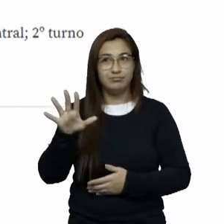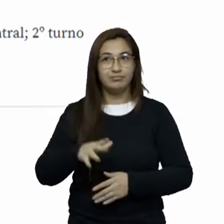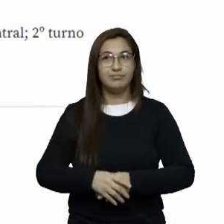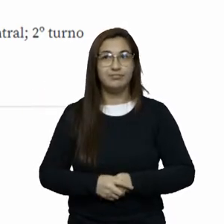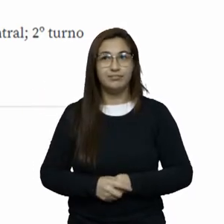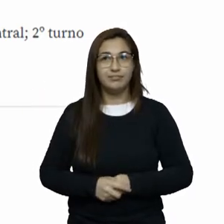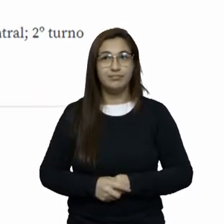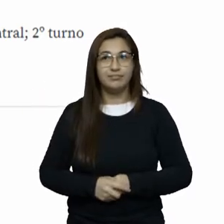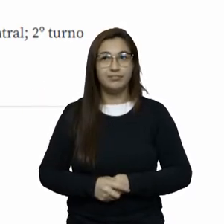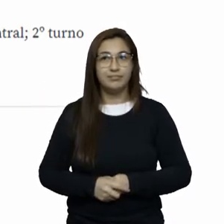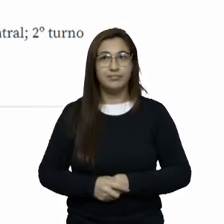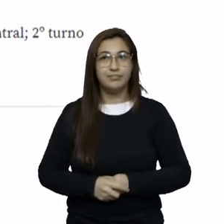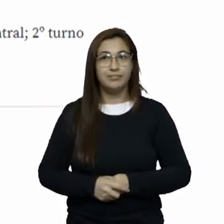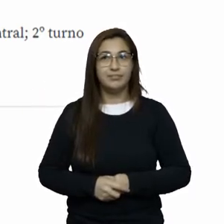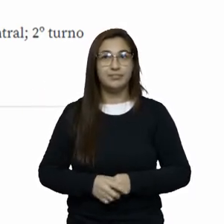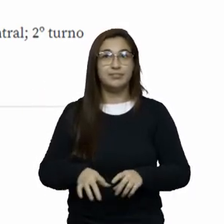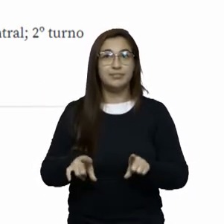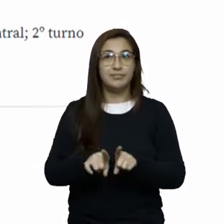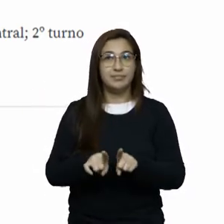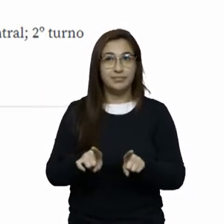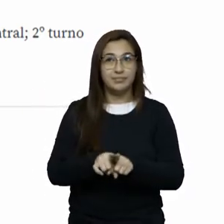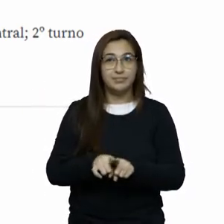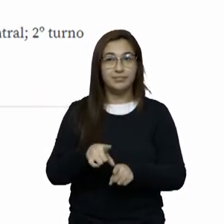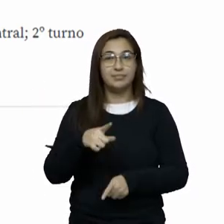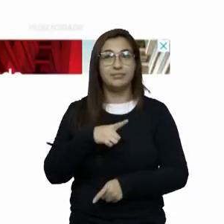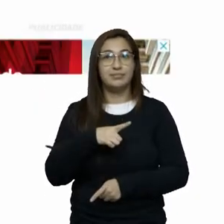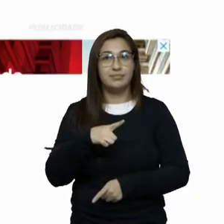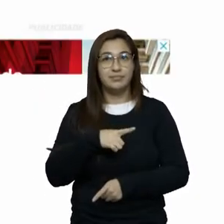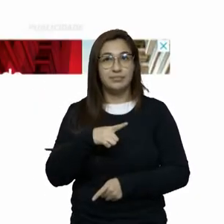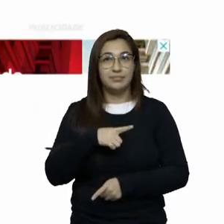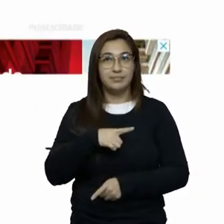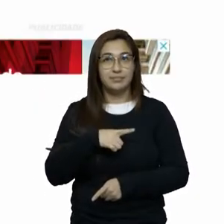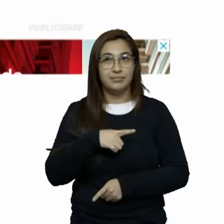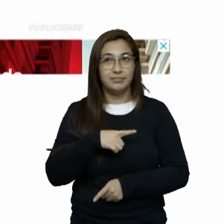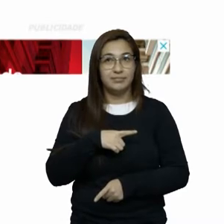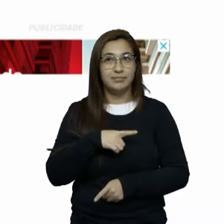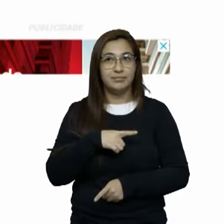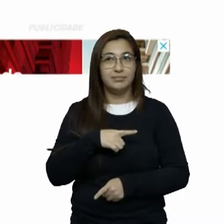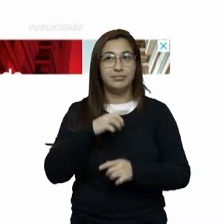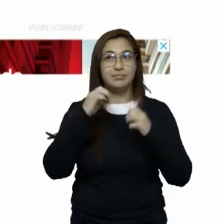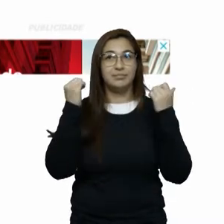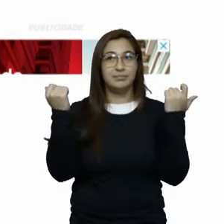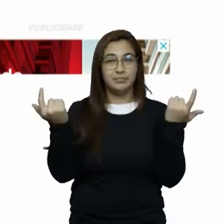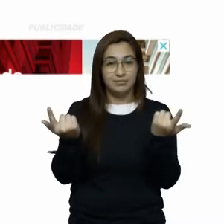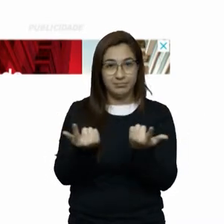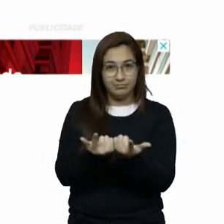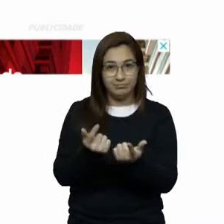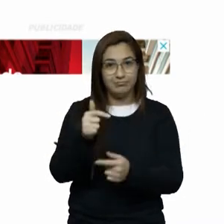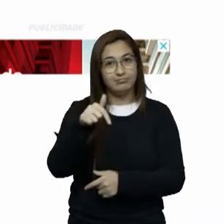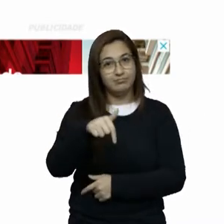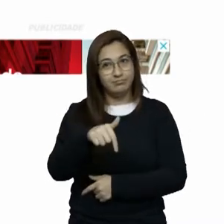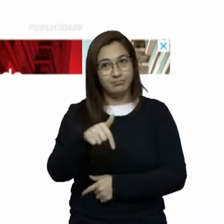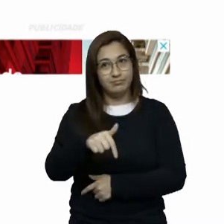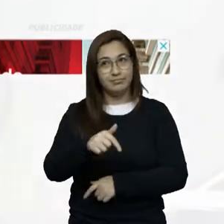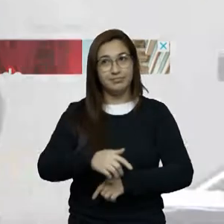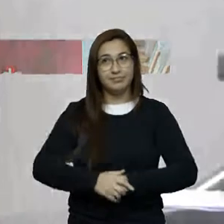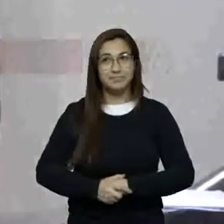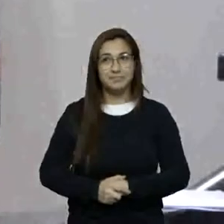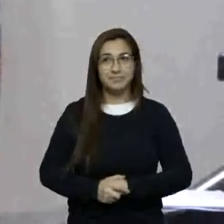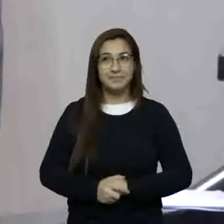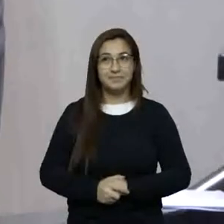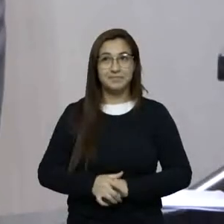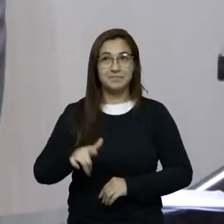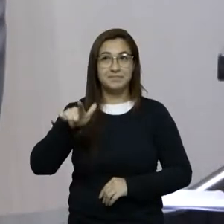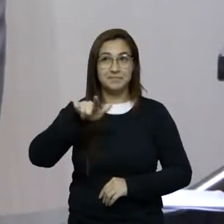o que o acordo de líderes também existe na Assembleia Legislativa de Santa Catarina e eu quero aqui Deputado